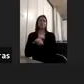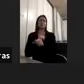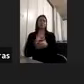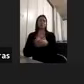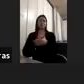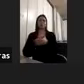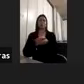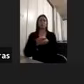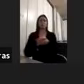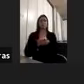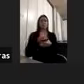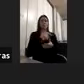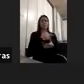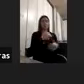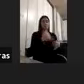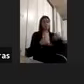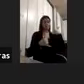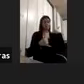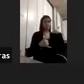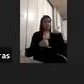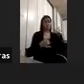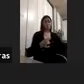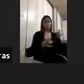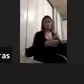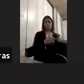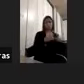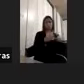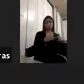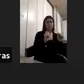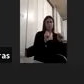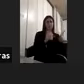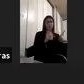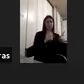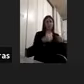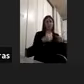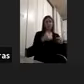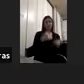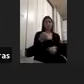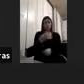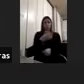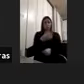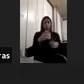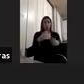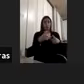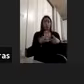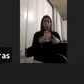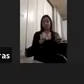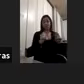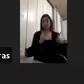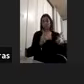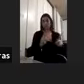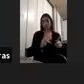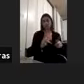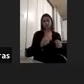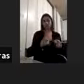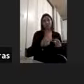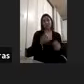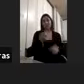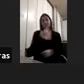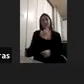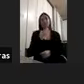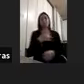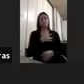ele me ligou para me dar a notícia do novo exame dele, né? Que não era nem um pouco satisfatório. Quando ele